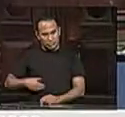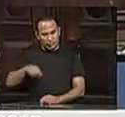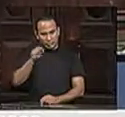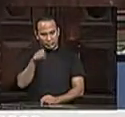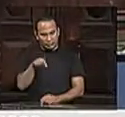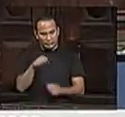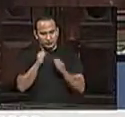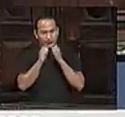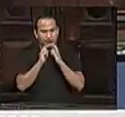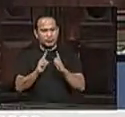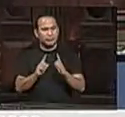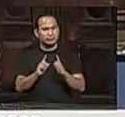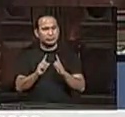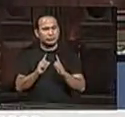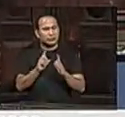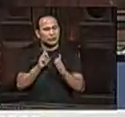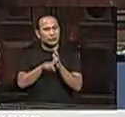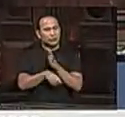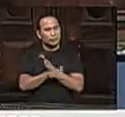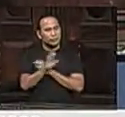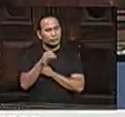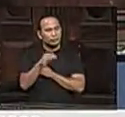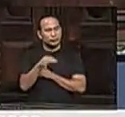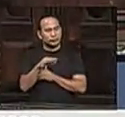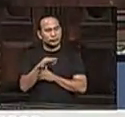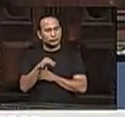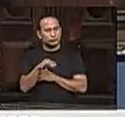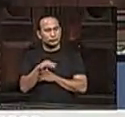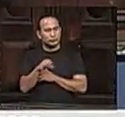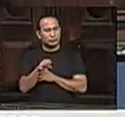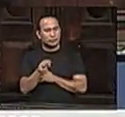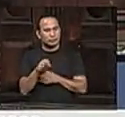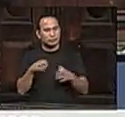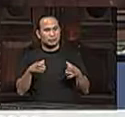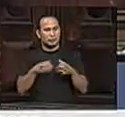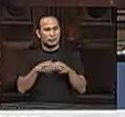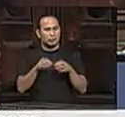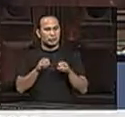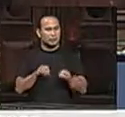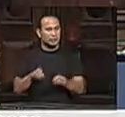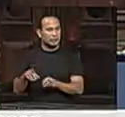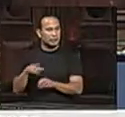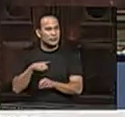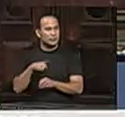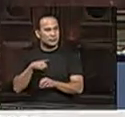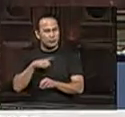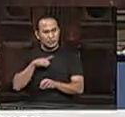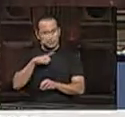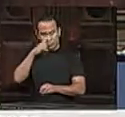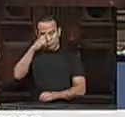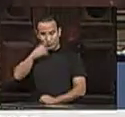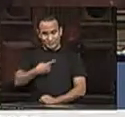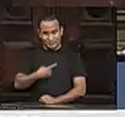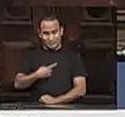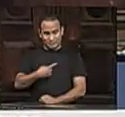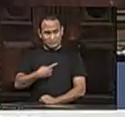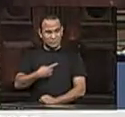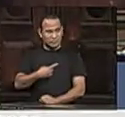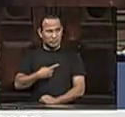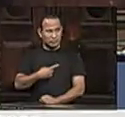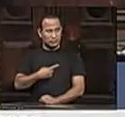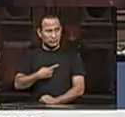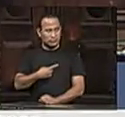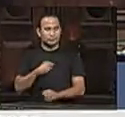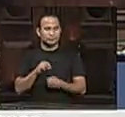nesta Casa, os mínimos constitucionais de educação, eles têm a obrigação do